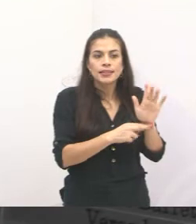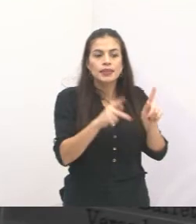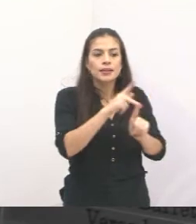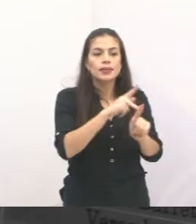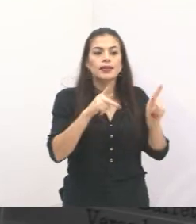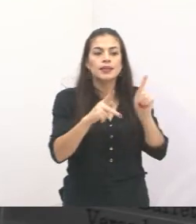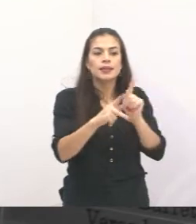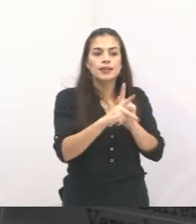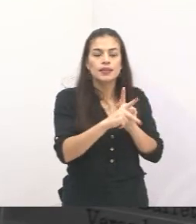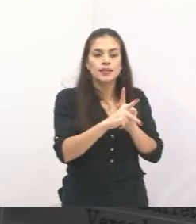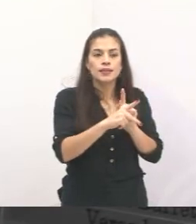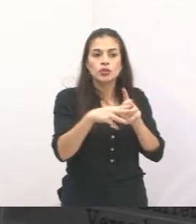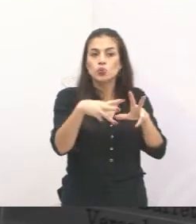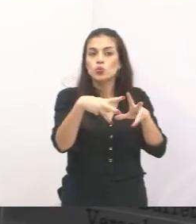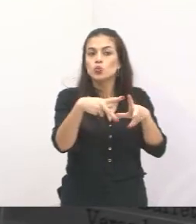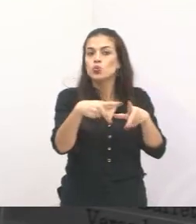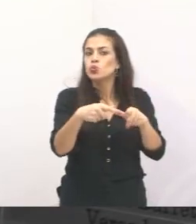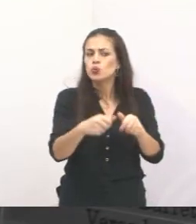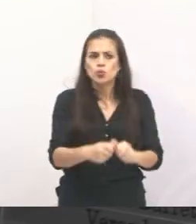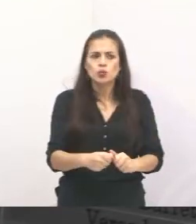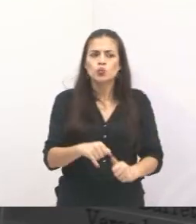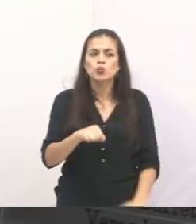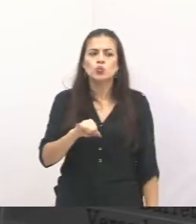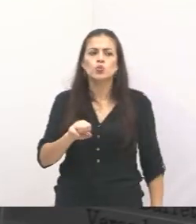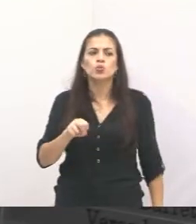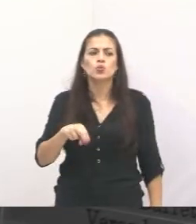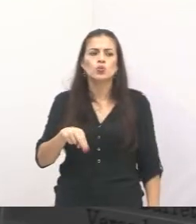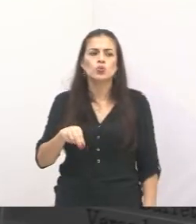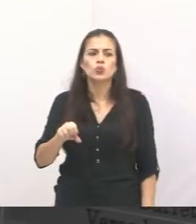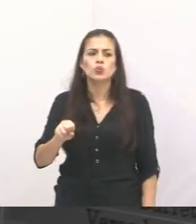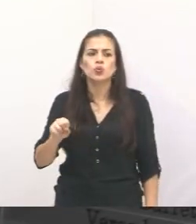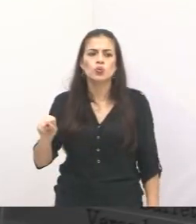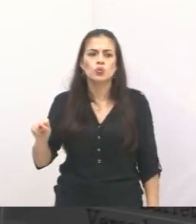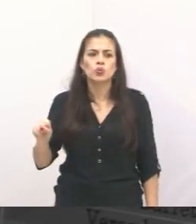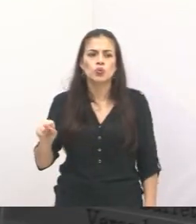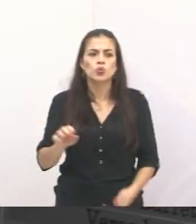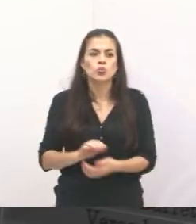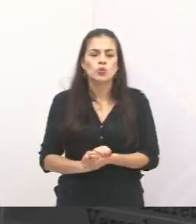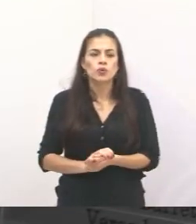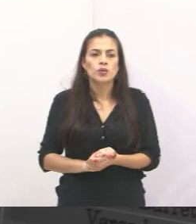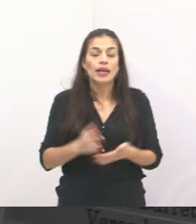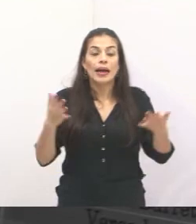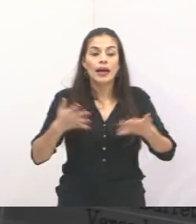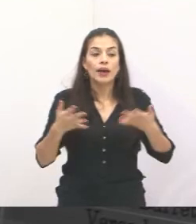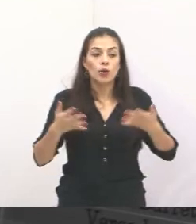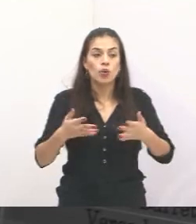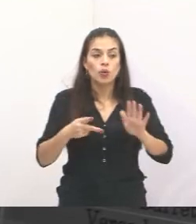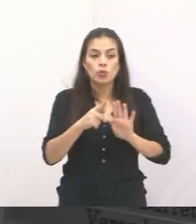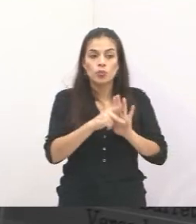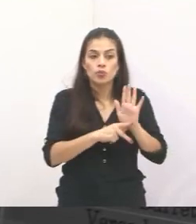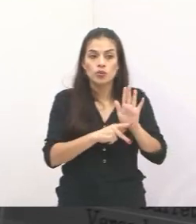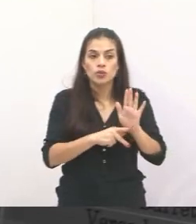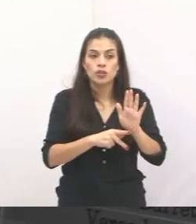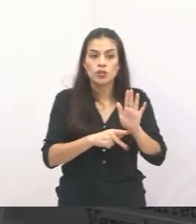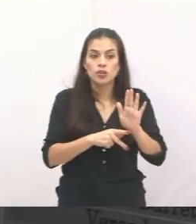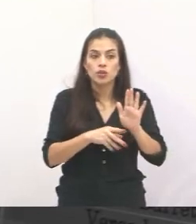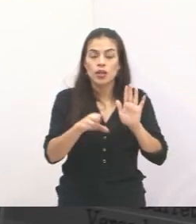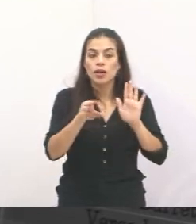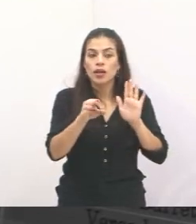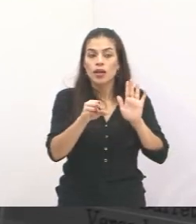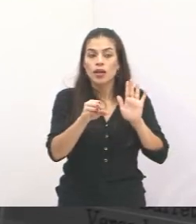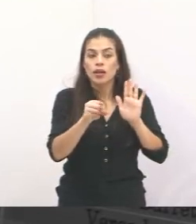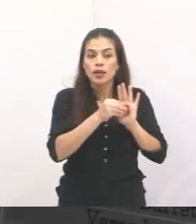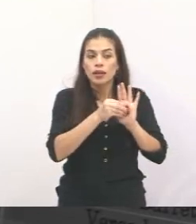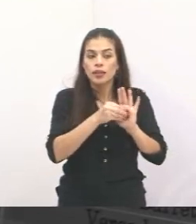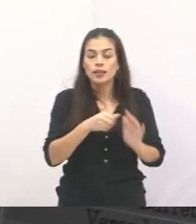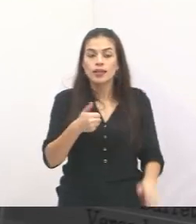INSS. Só que nós passamos a falar nesse projeto da emenda 113, que fala do parcelamento das